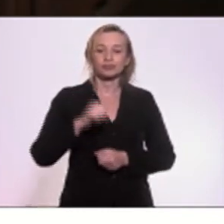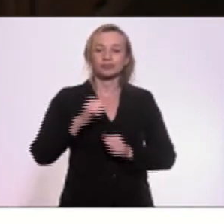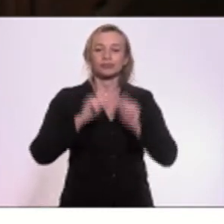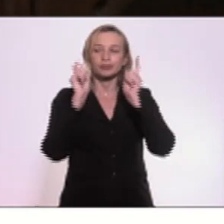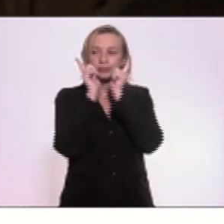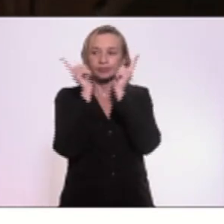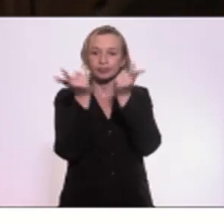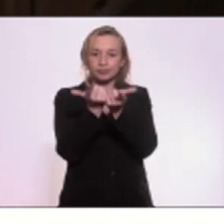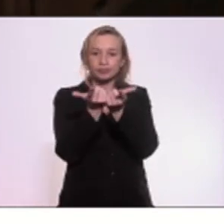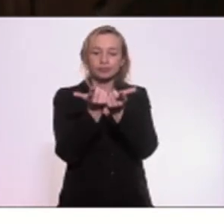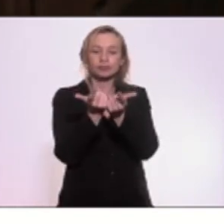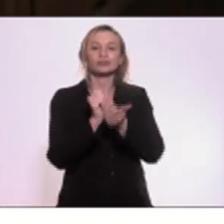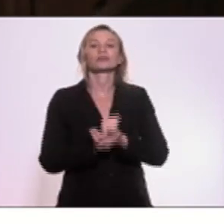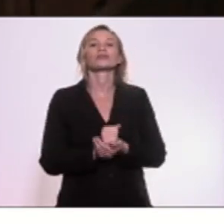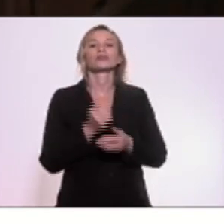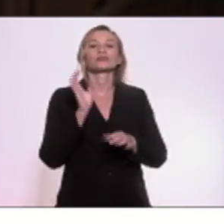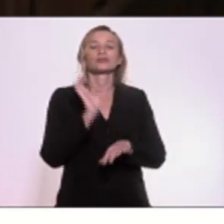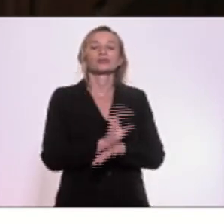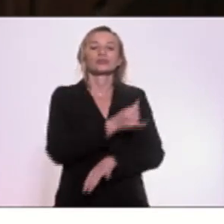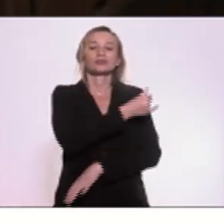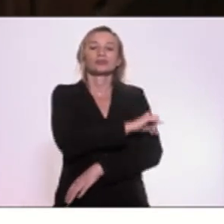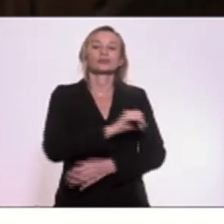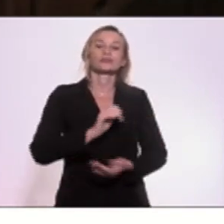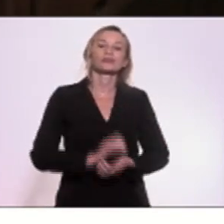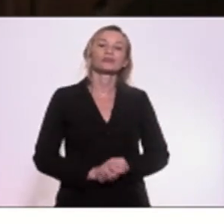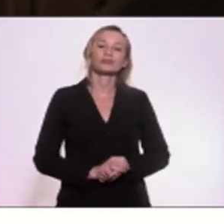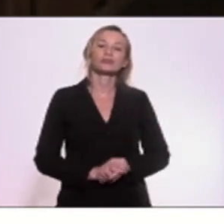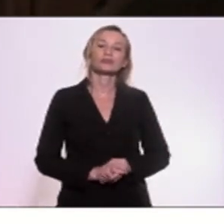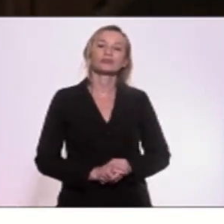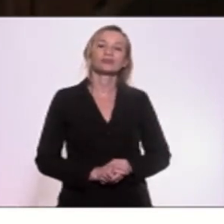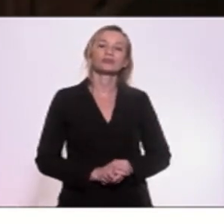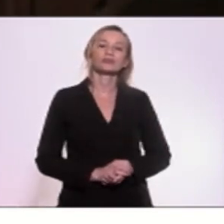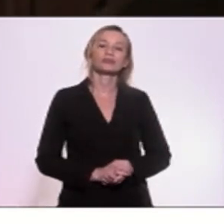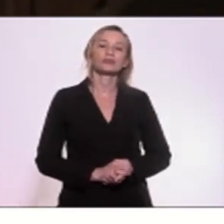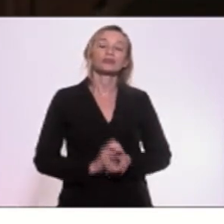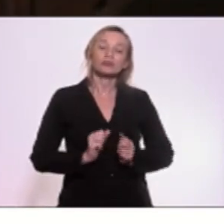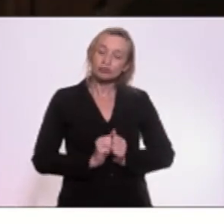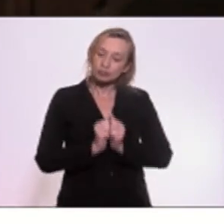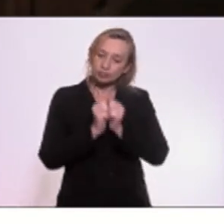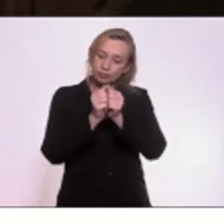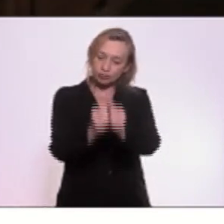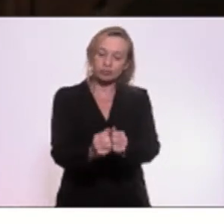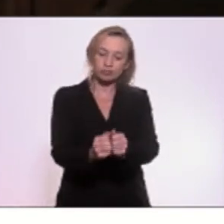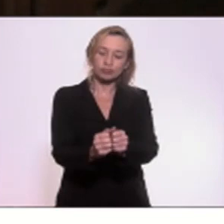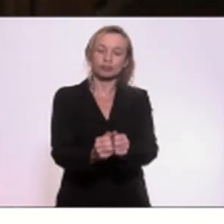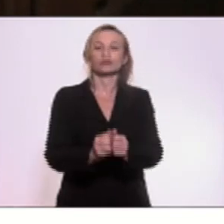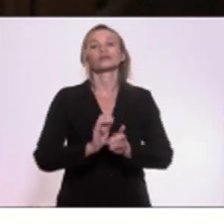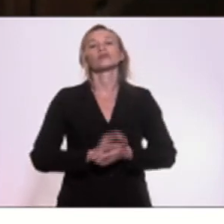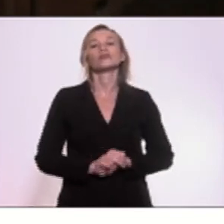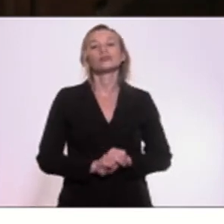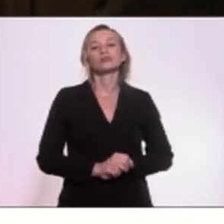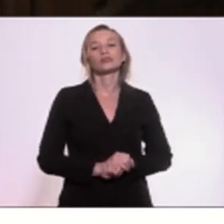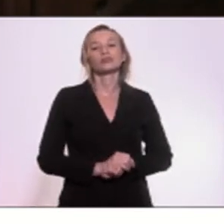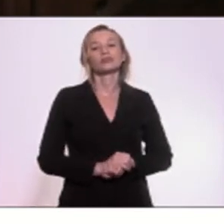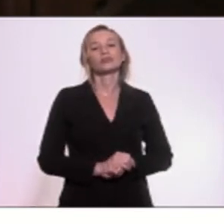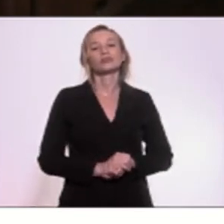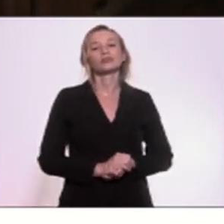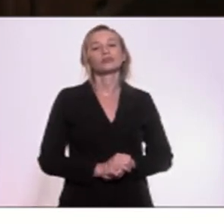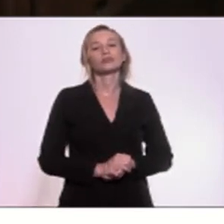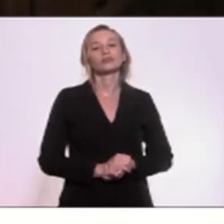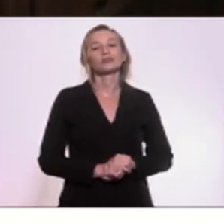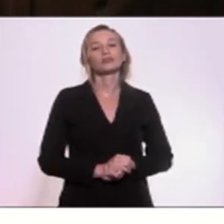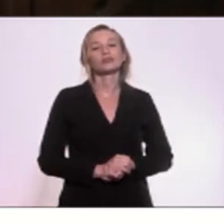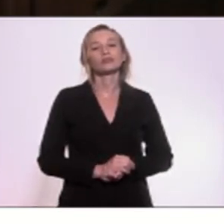Assembleia Legislativa do Estado do Rio de Janeiro, para fazer coro junto a uma nota